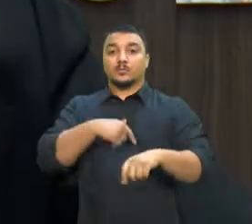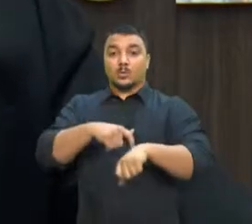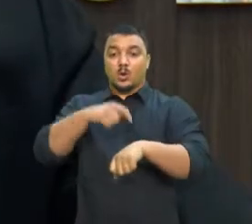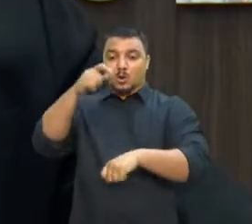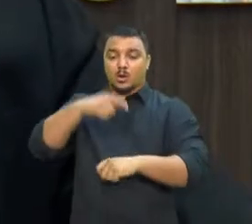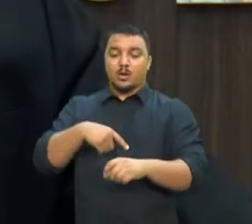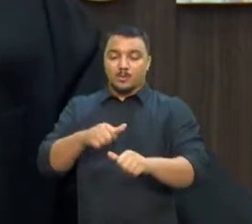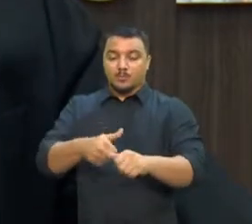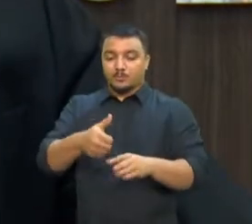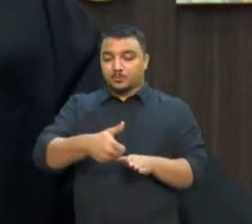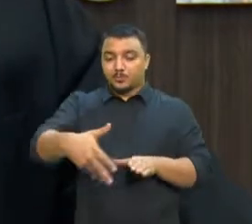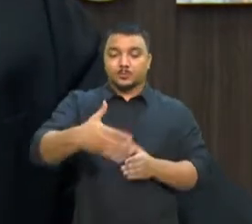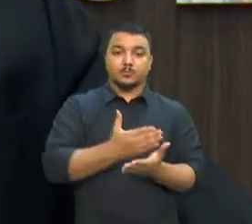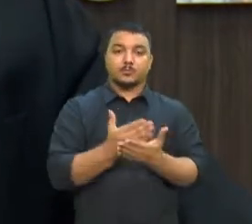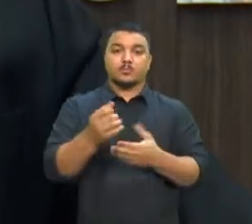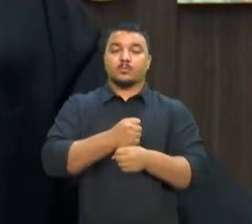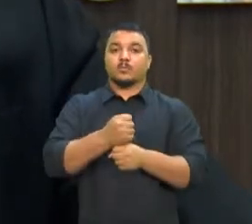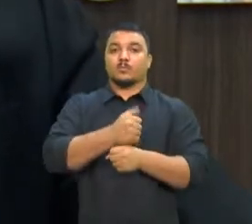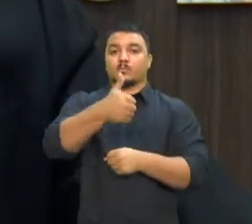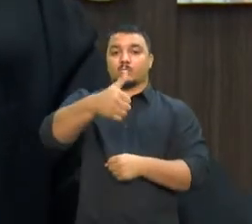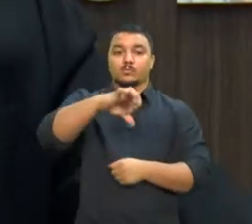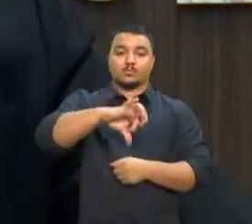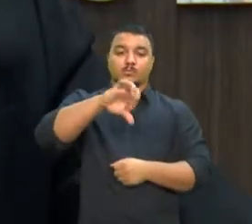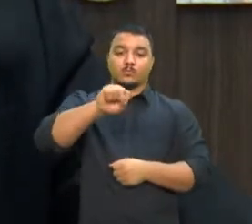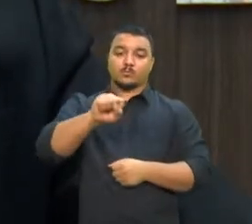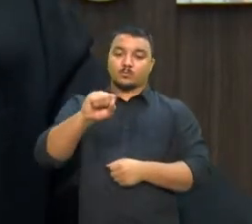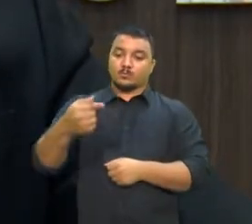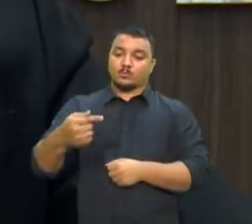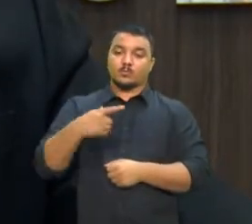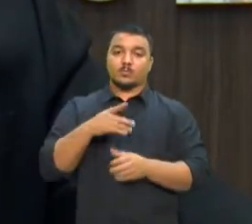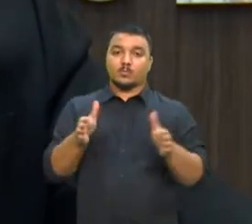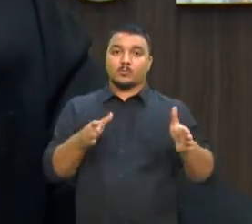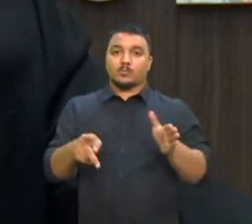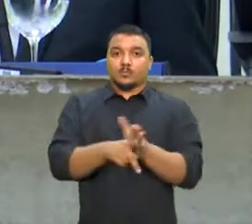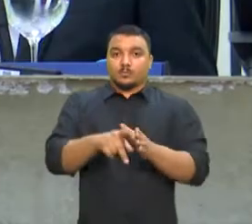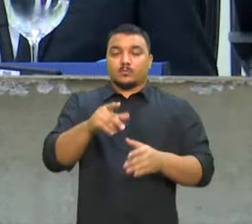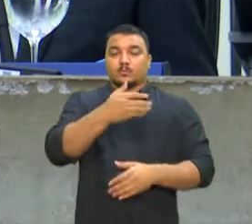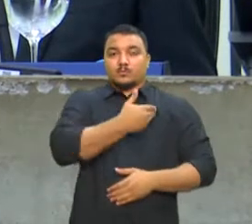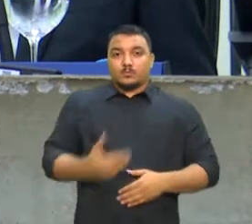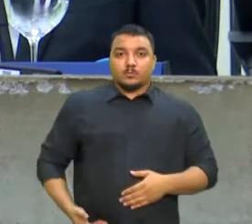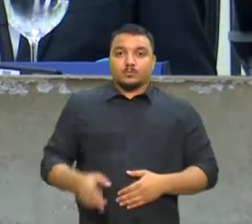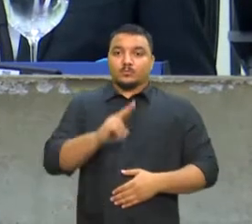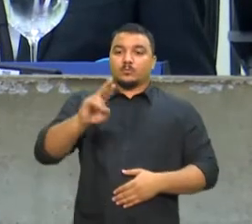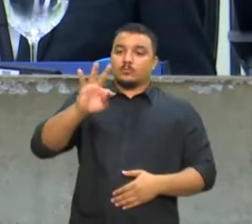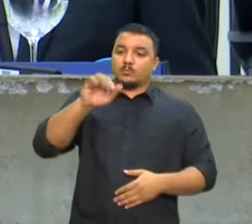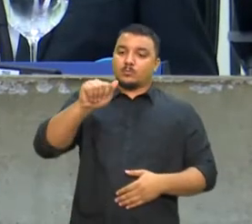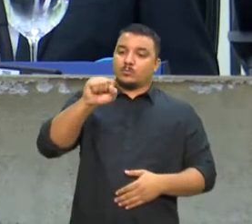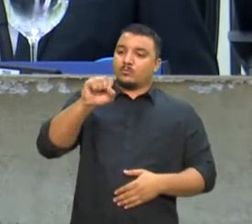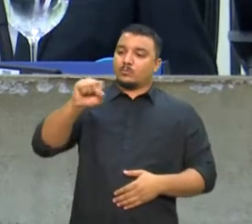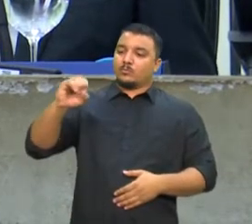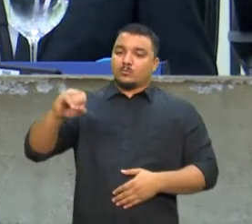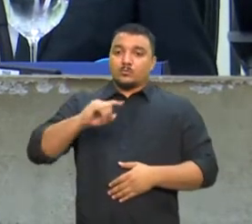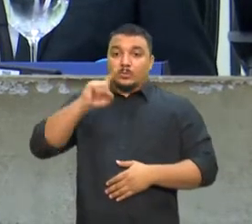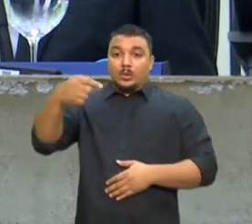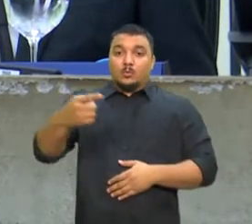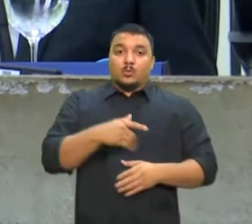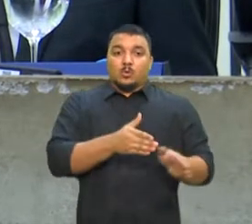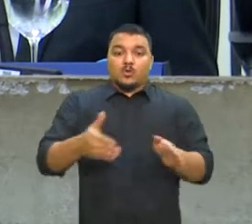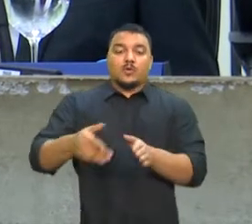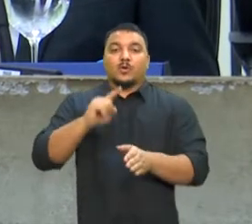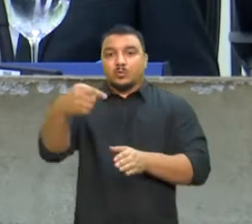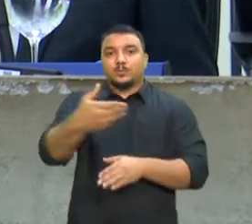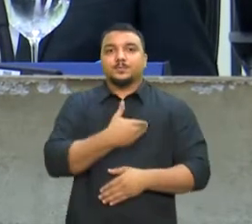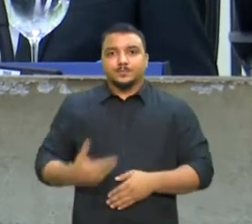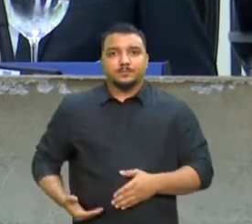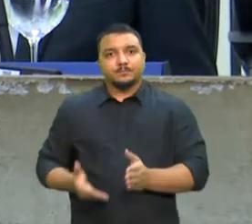foi criado em 1987 no governo Tasso Gereissati e teve continuidade nos outros governos, vai